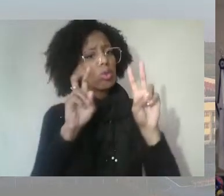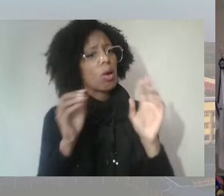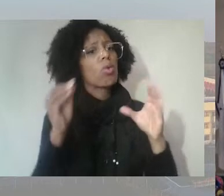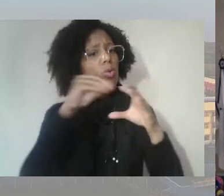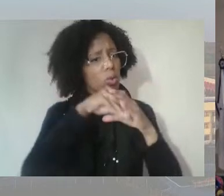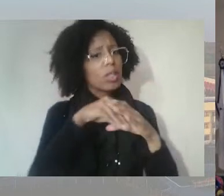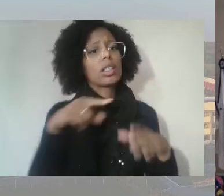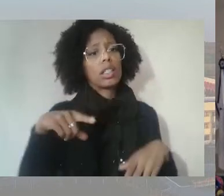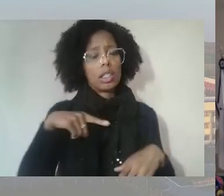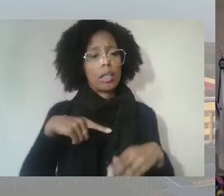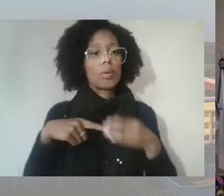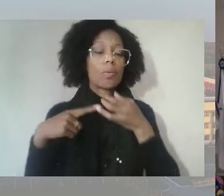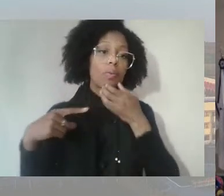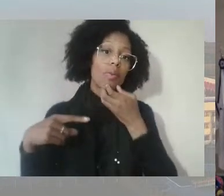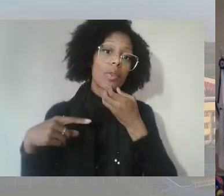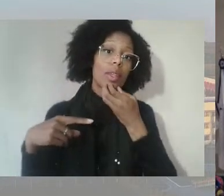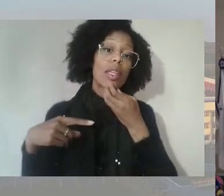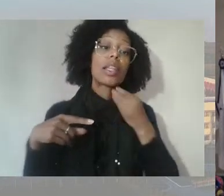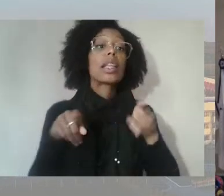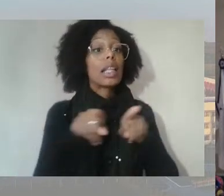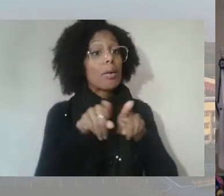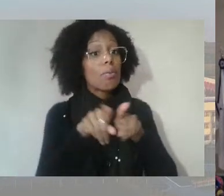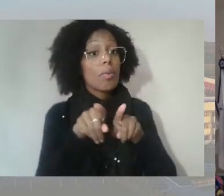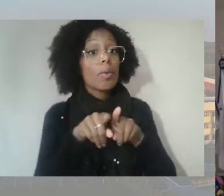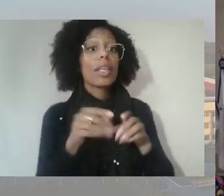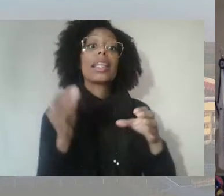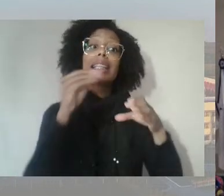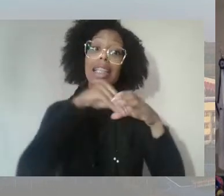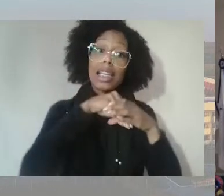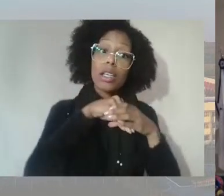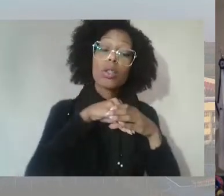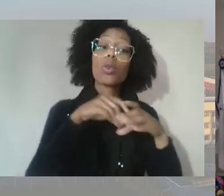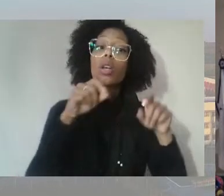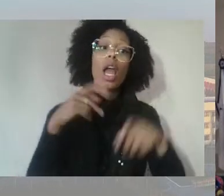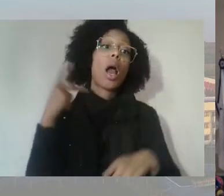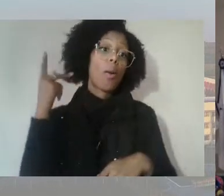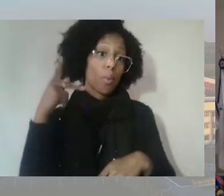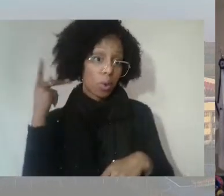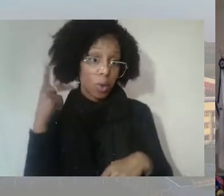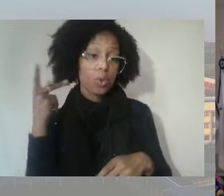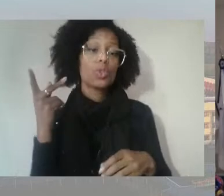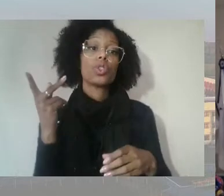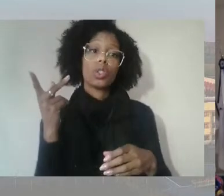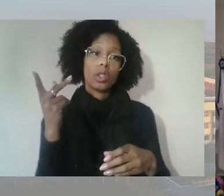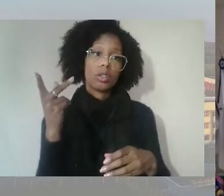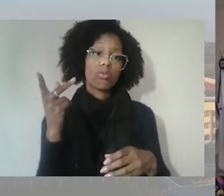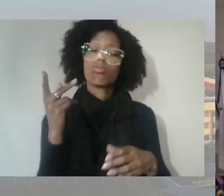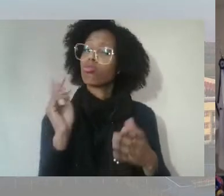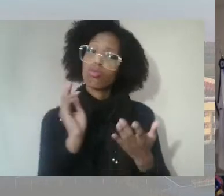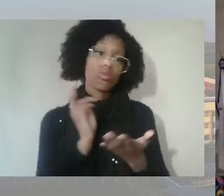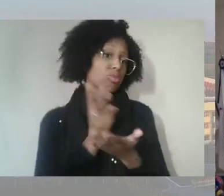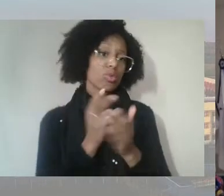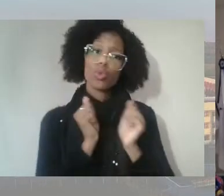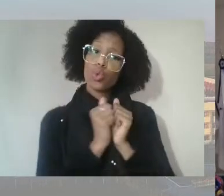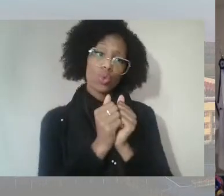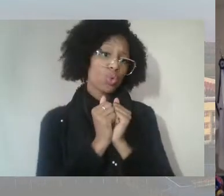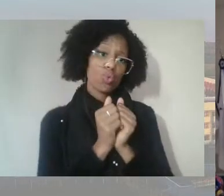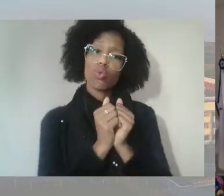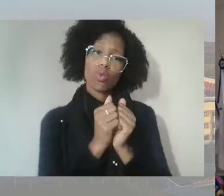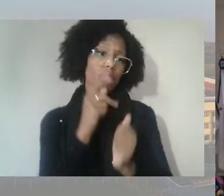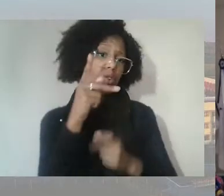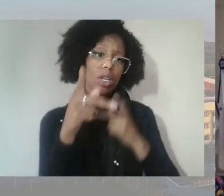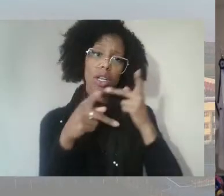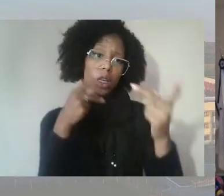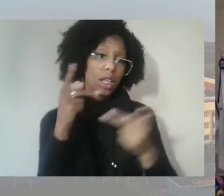E mais, aqui dentro mesmo, a gente tem a política interna e ela sempre opera. Então, é óbvio que vai